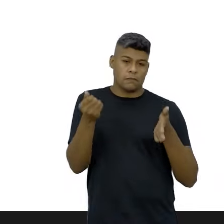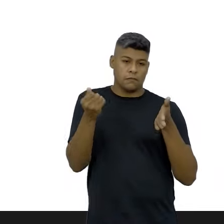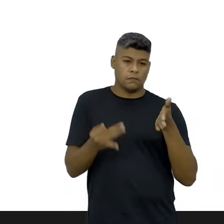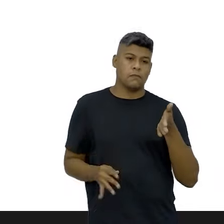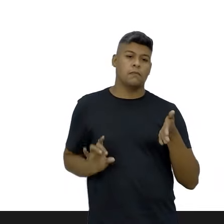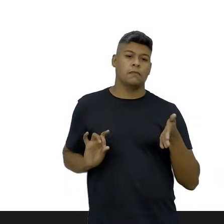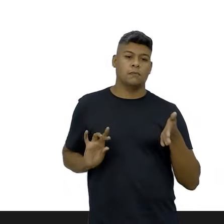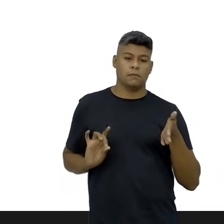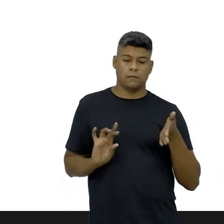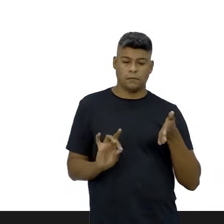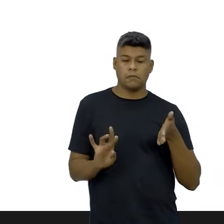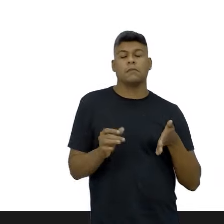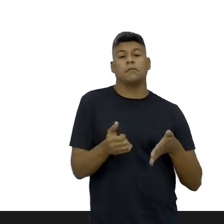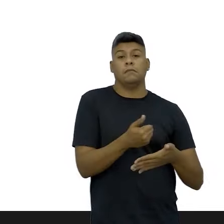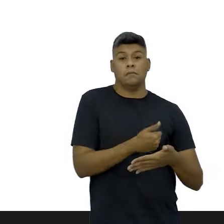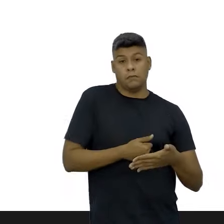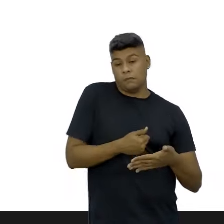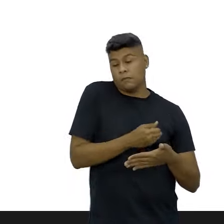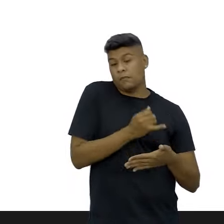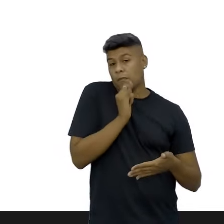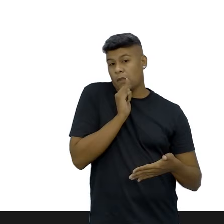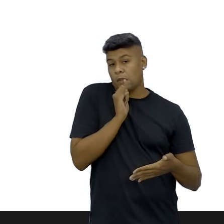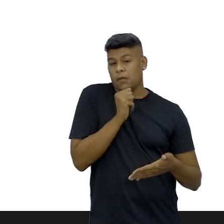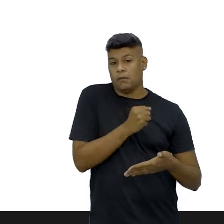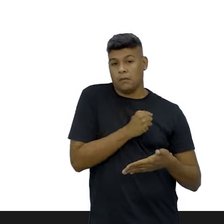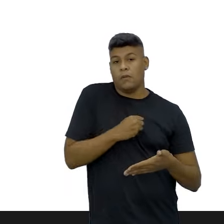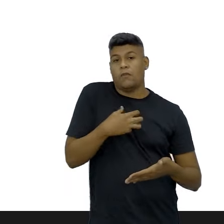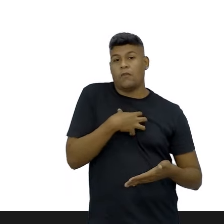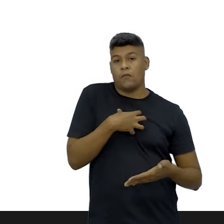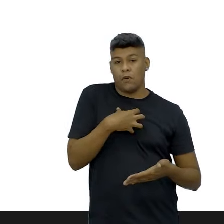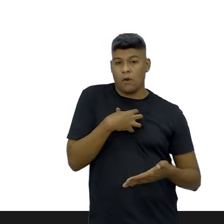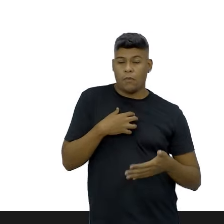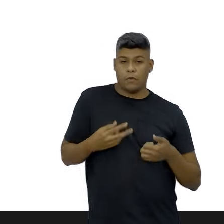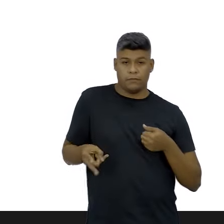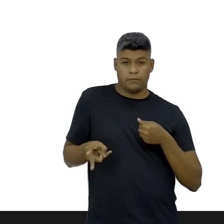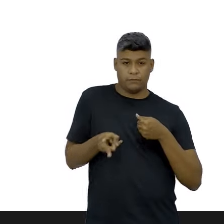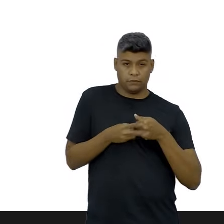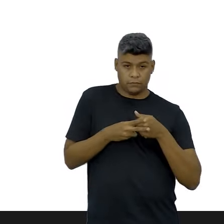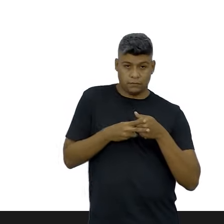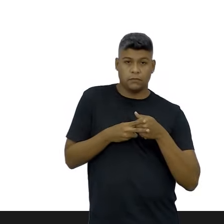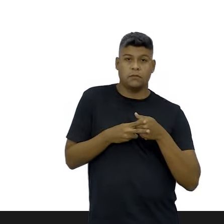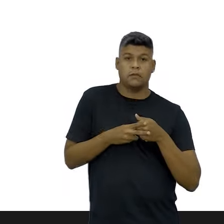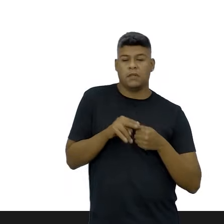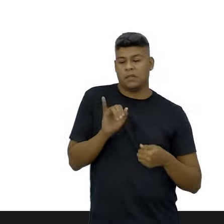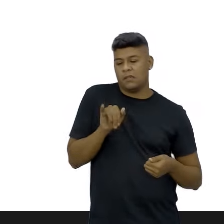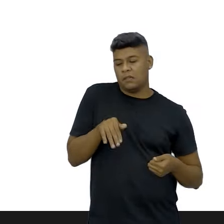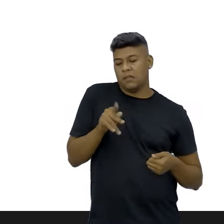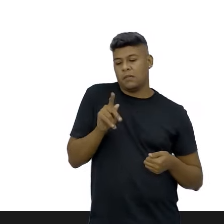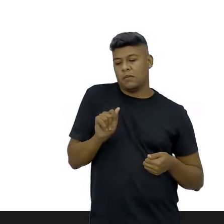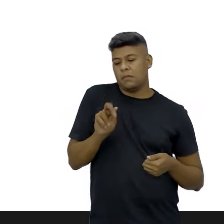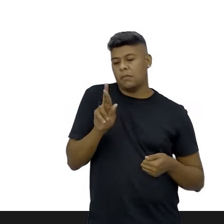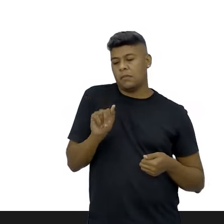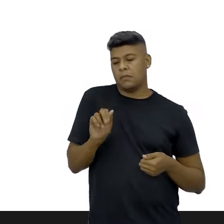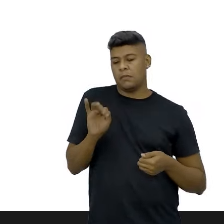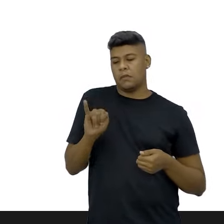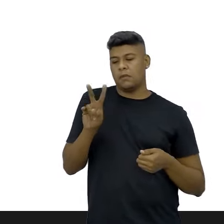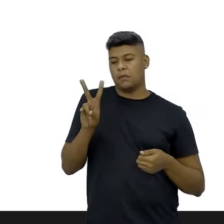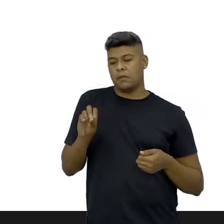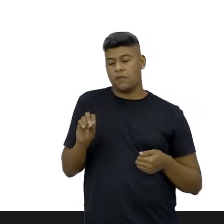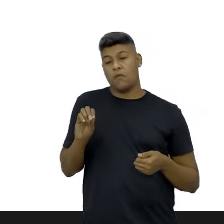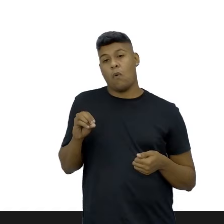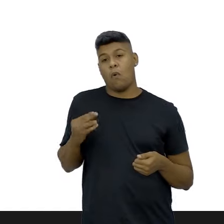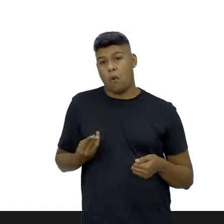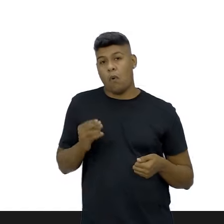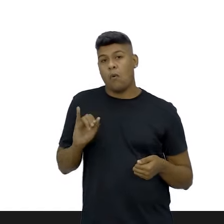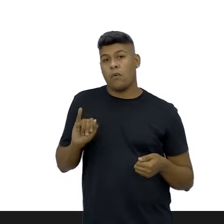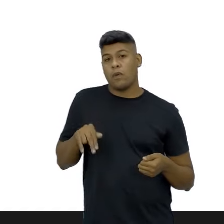especificidade, né? No caso da receita, além dessa questão das formas verbais estarem no modo imperativo ou no modo infinitivo,